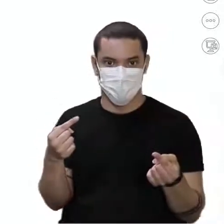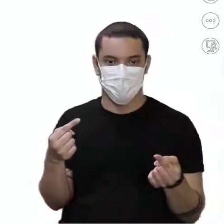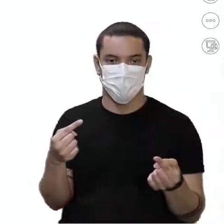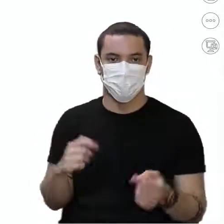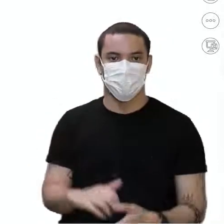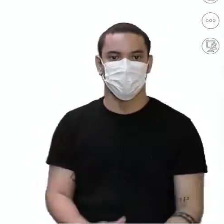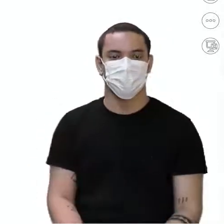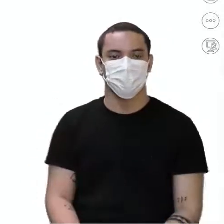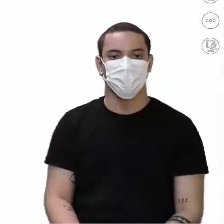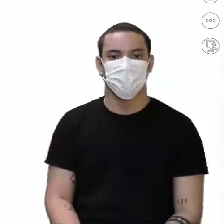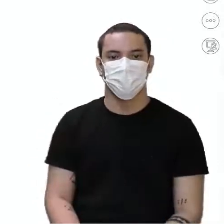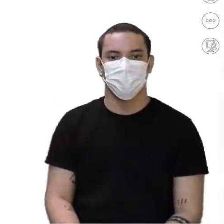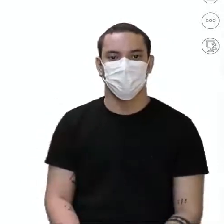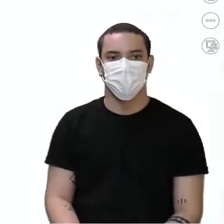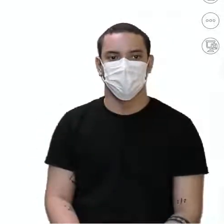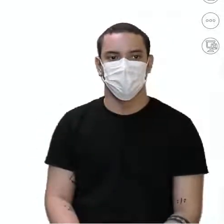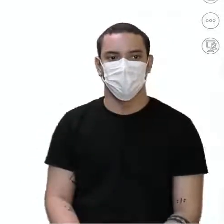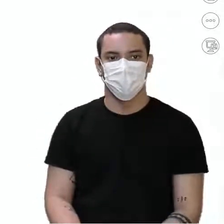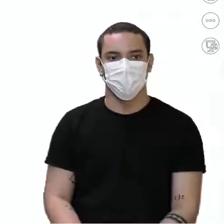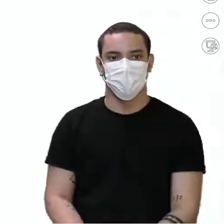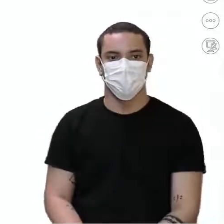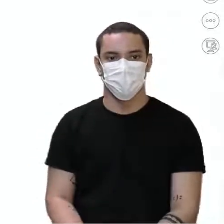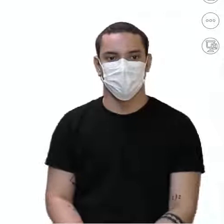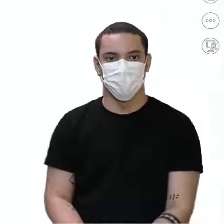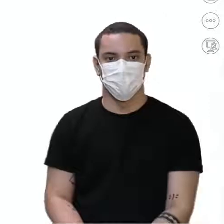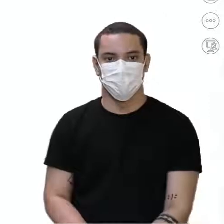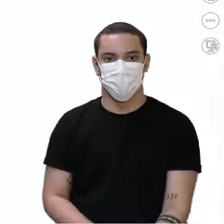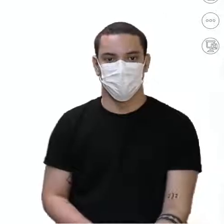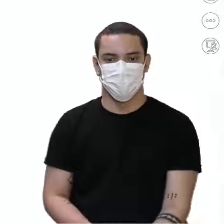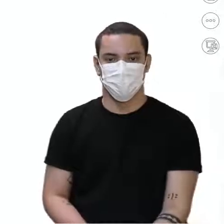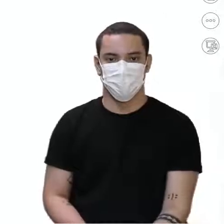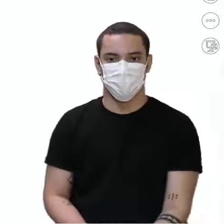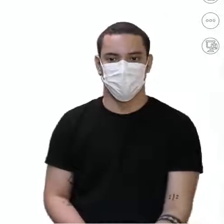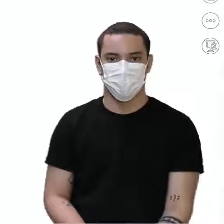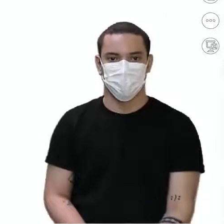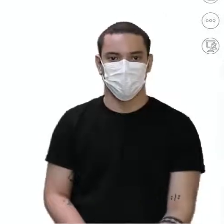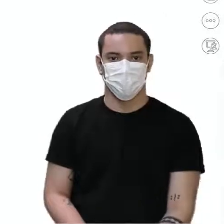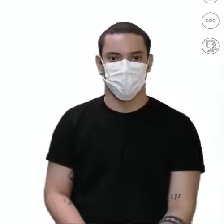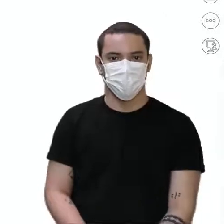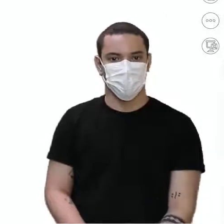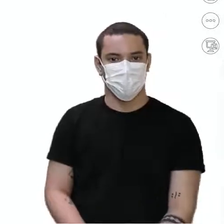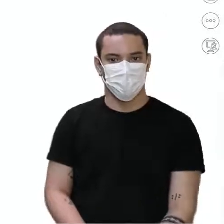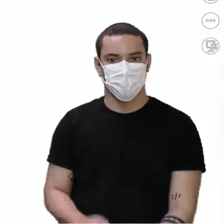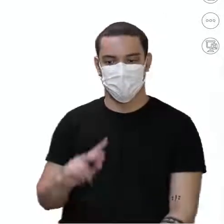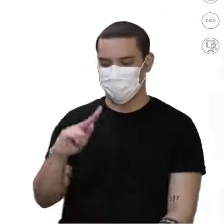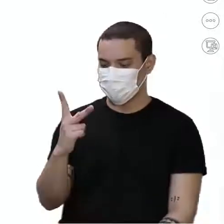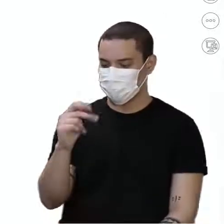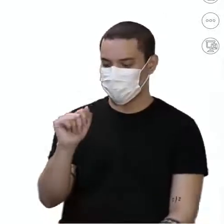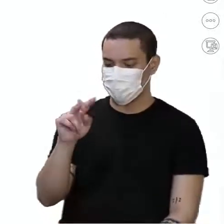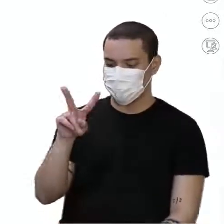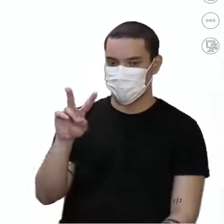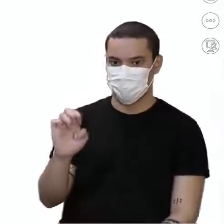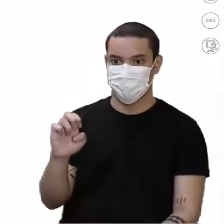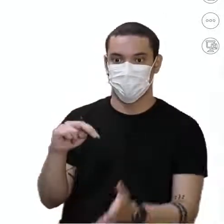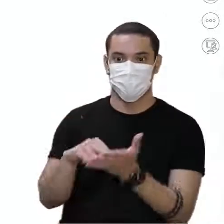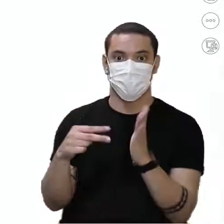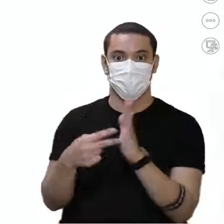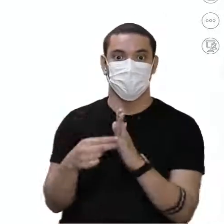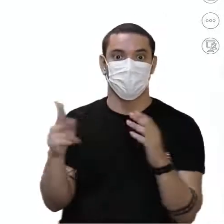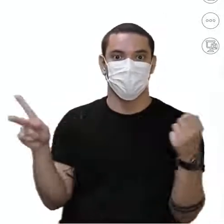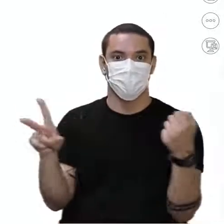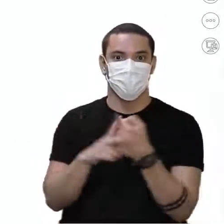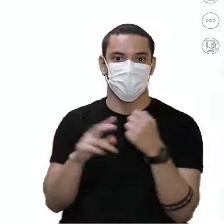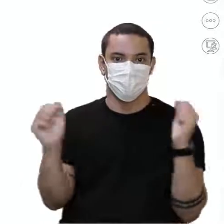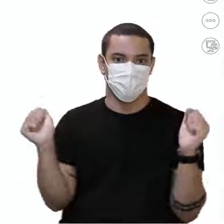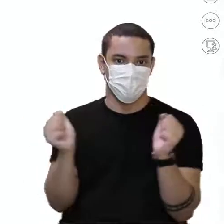been to, ou seja, I have been to, porque se aí nada mais que se trata do meu verbo to